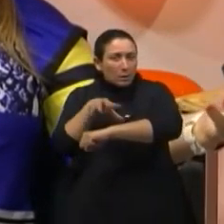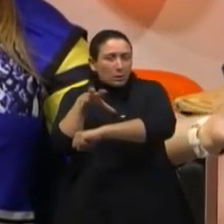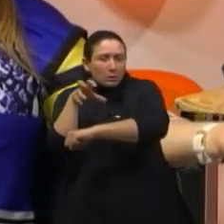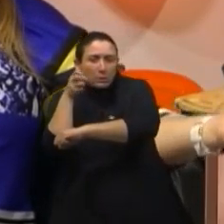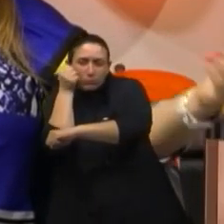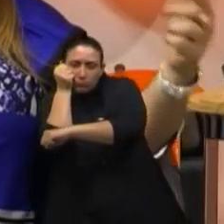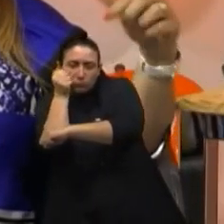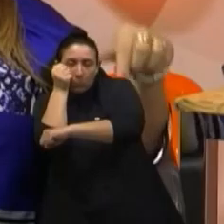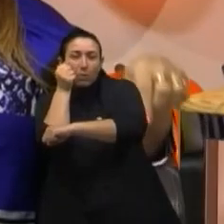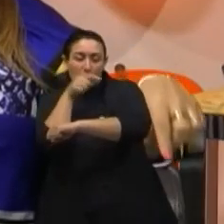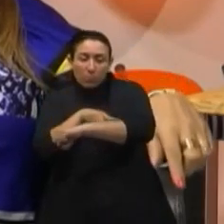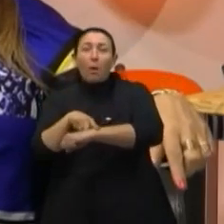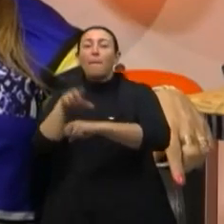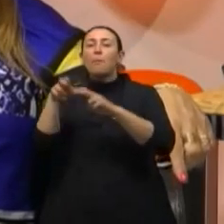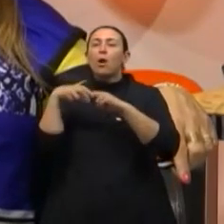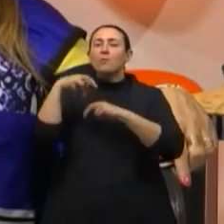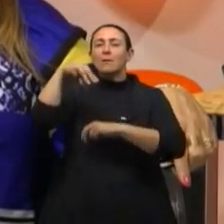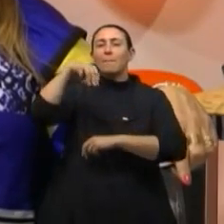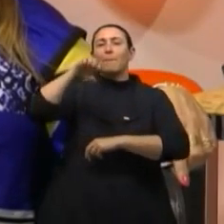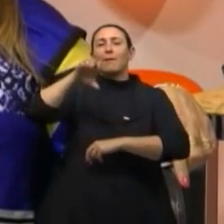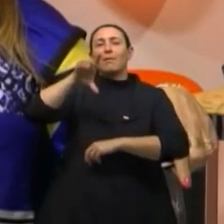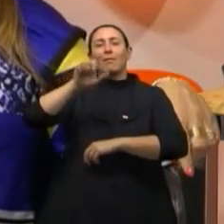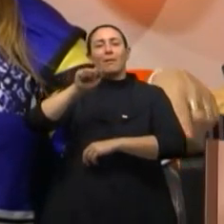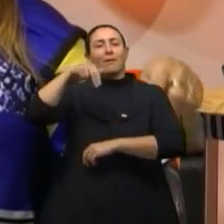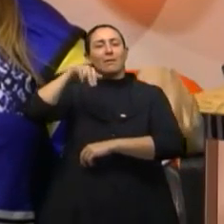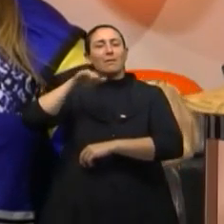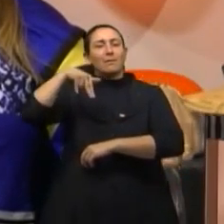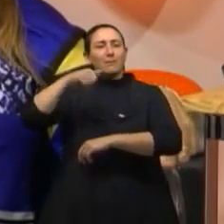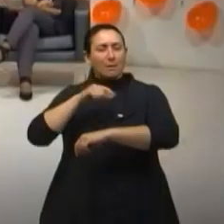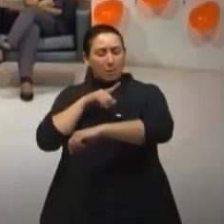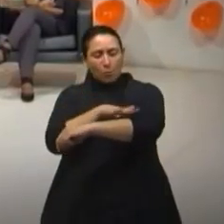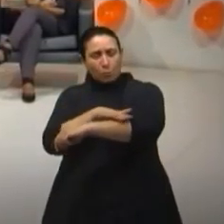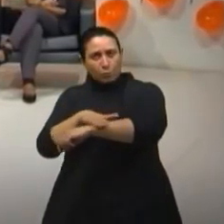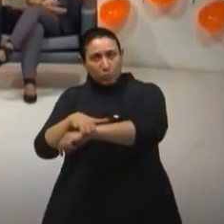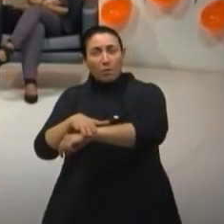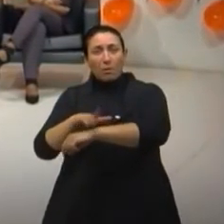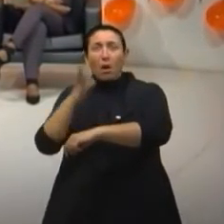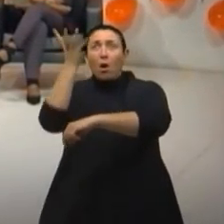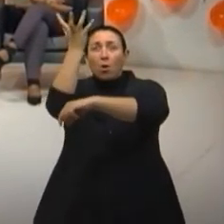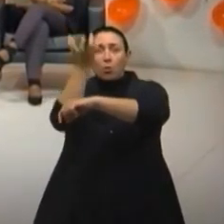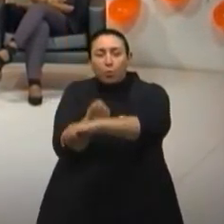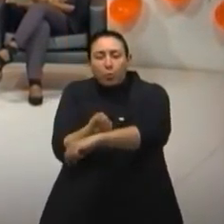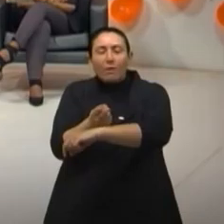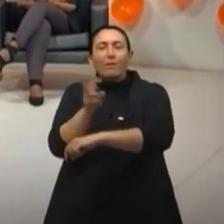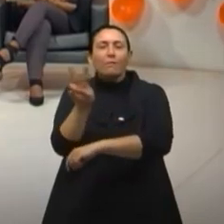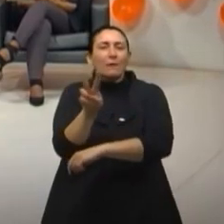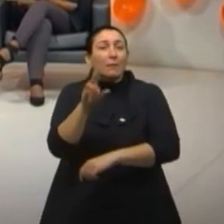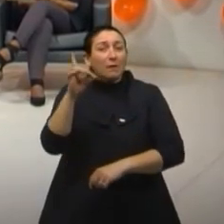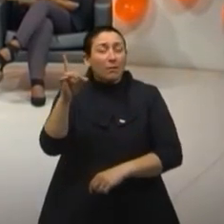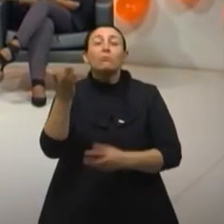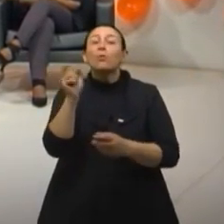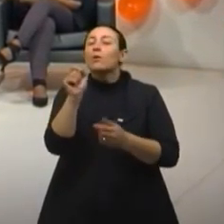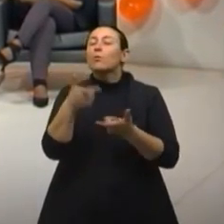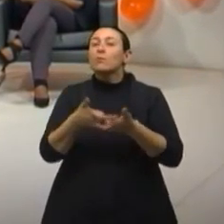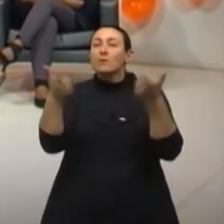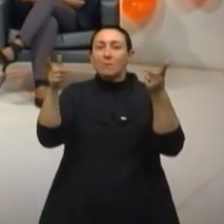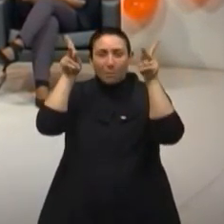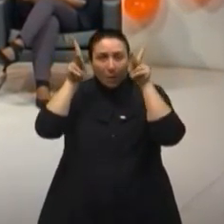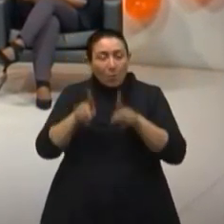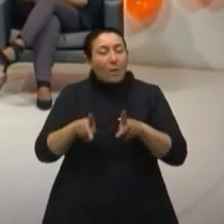causa da melanina então menos tu absorve a vitamina D Então os casos maiores de deficiência de